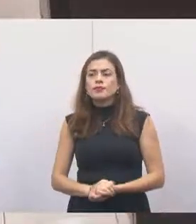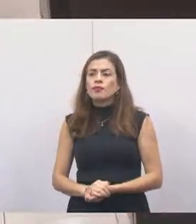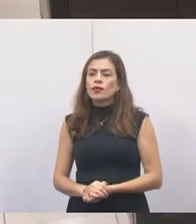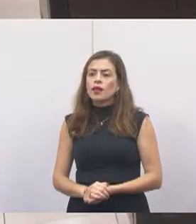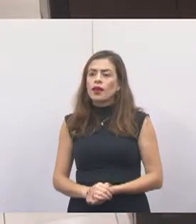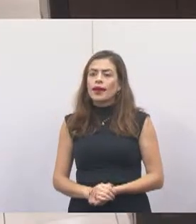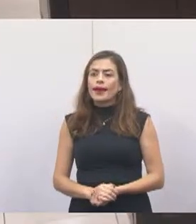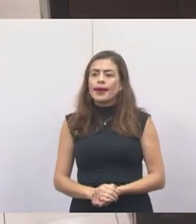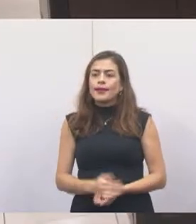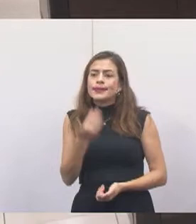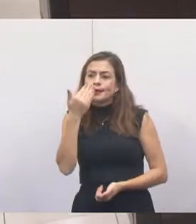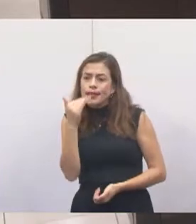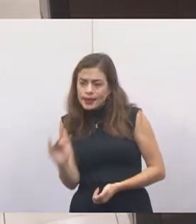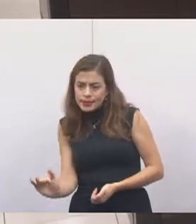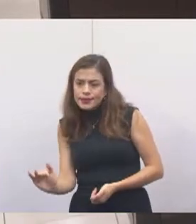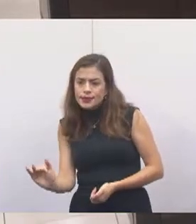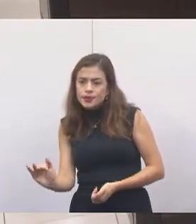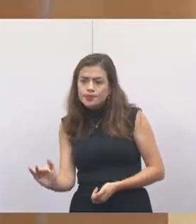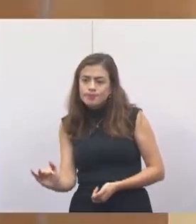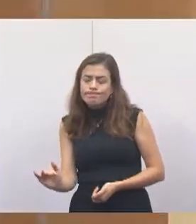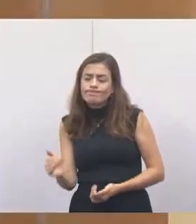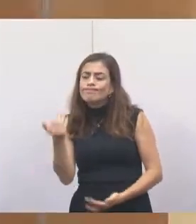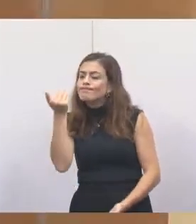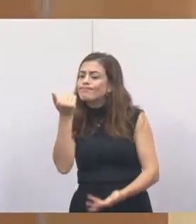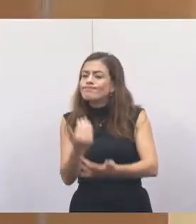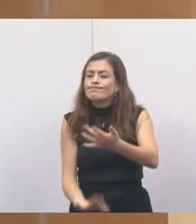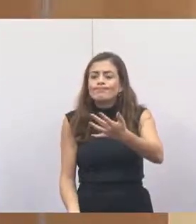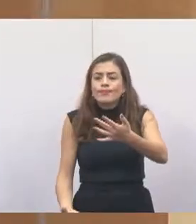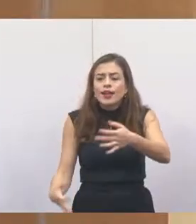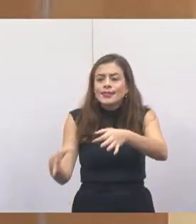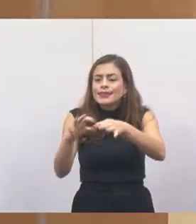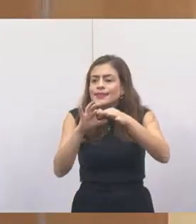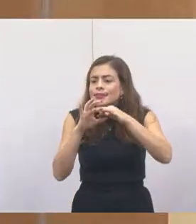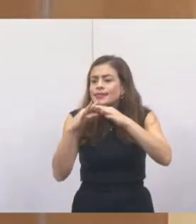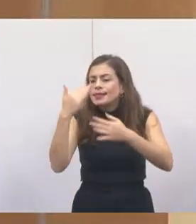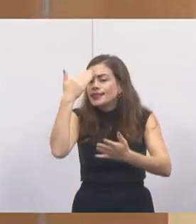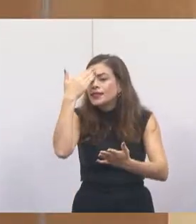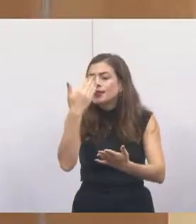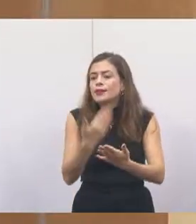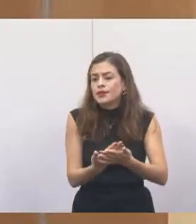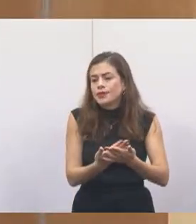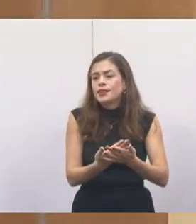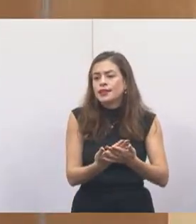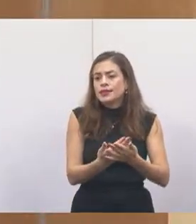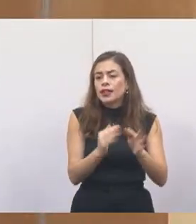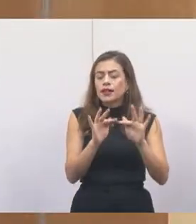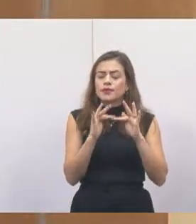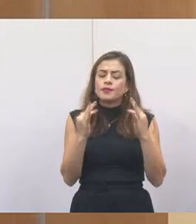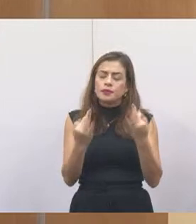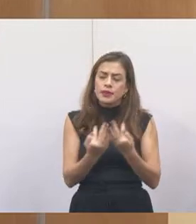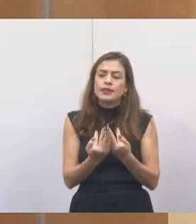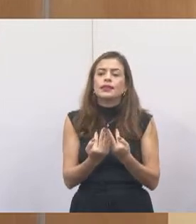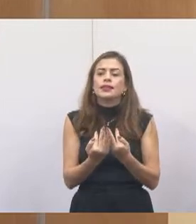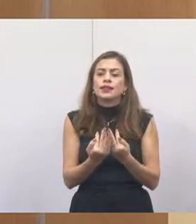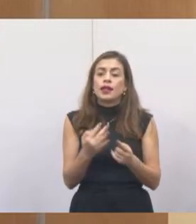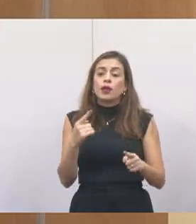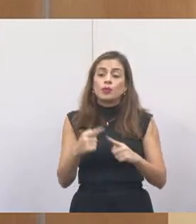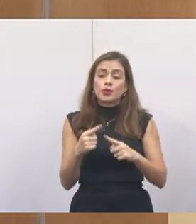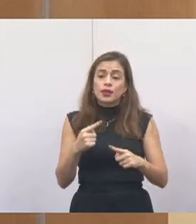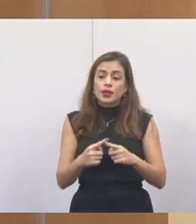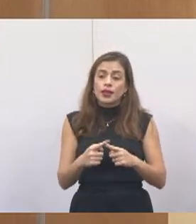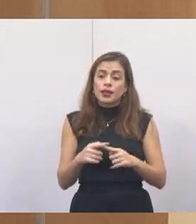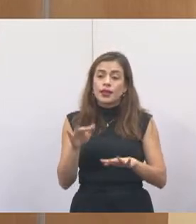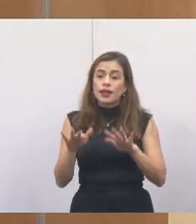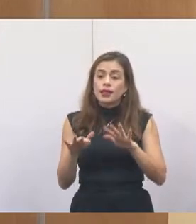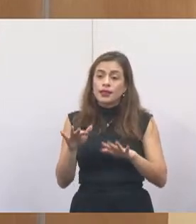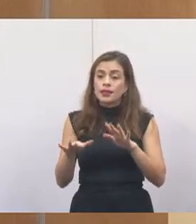a criança, ela perdeu o vínculo, Fernanda, com os seus parentes, porque muitas